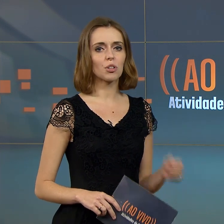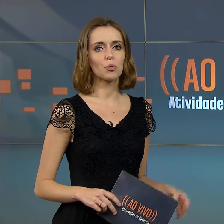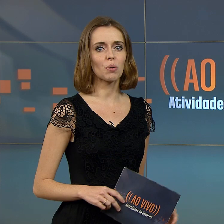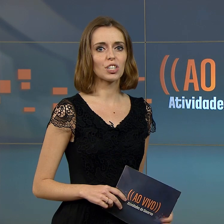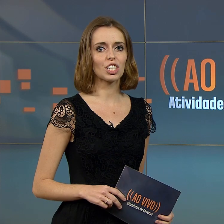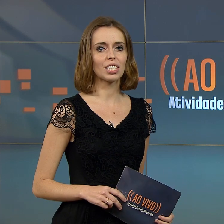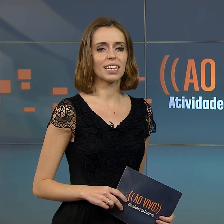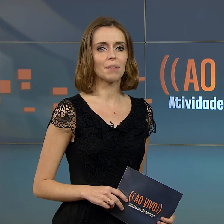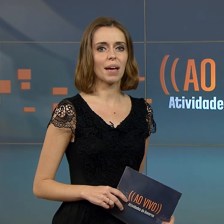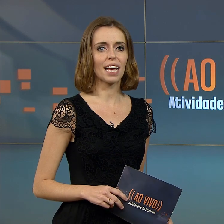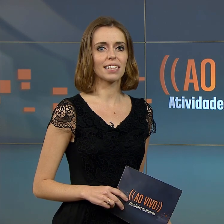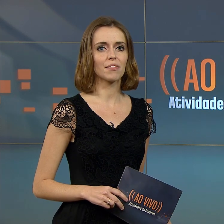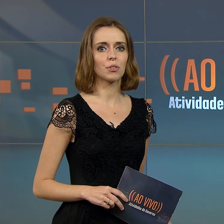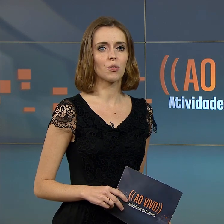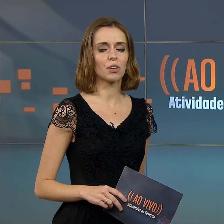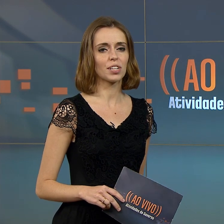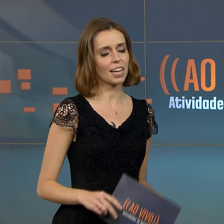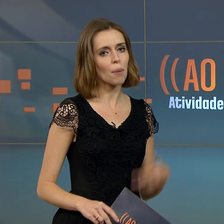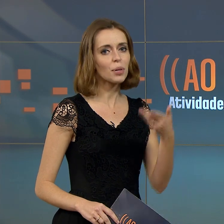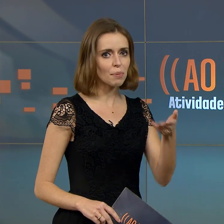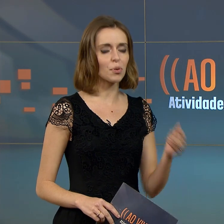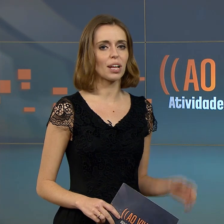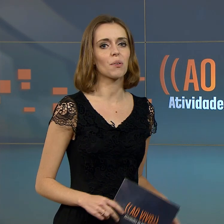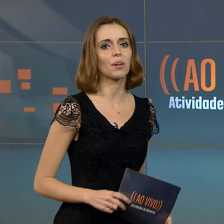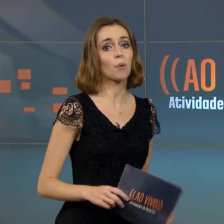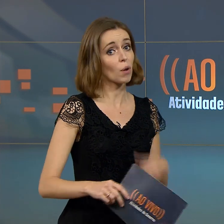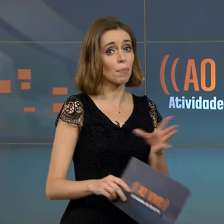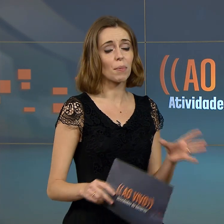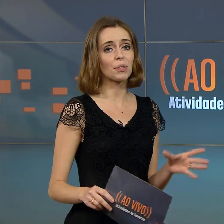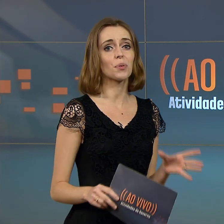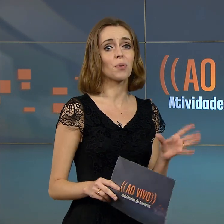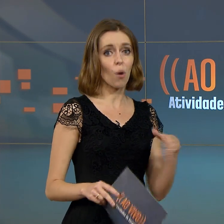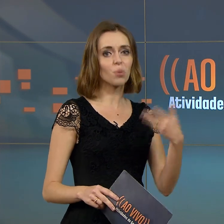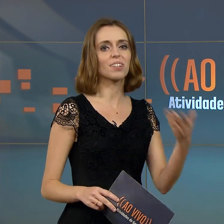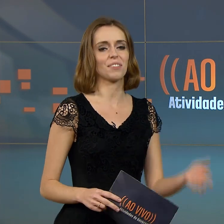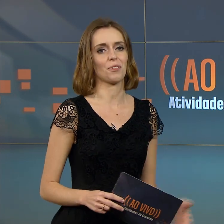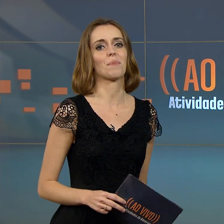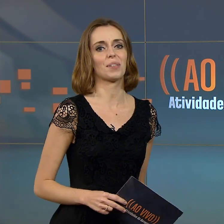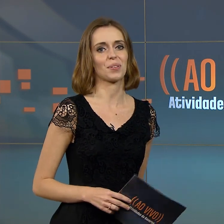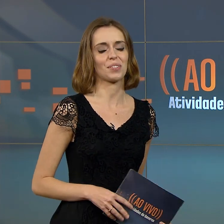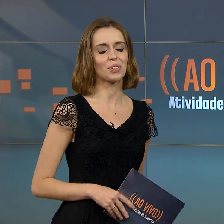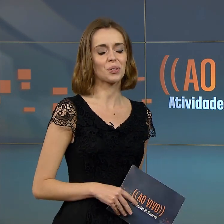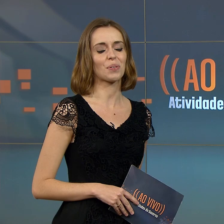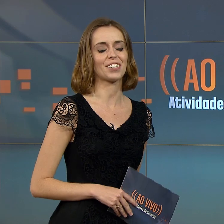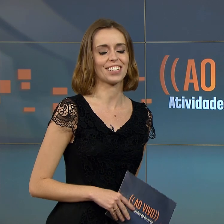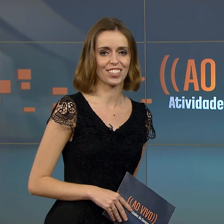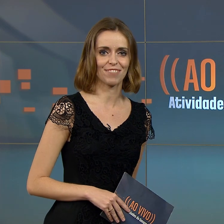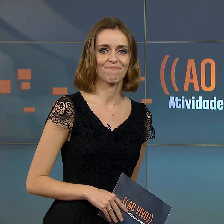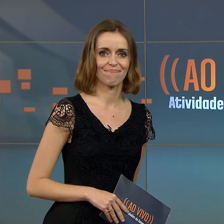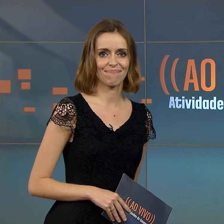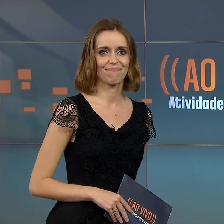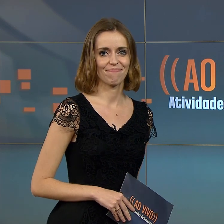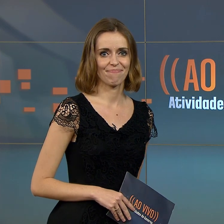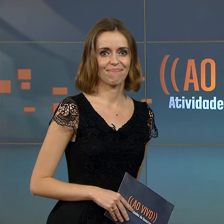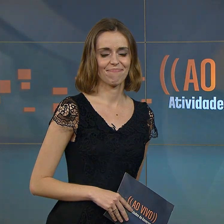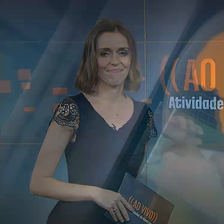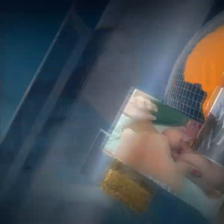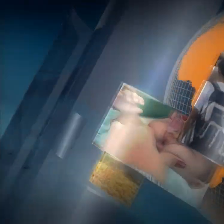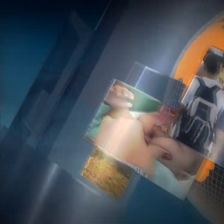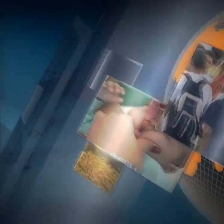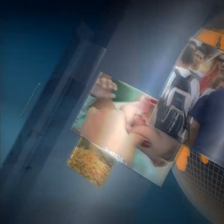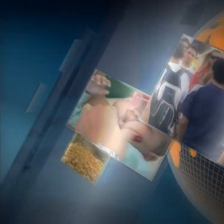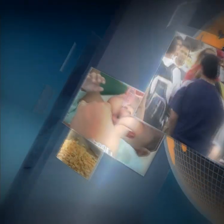você continua com a gente aqui na NBR a TV do governo federal podemos voltar qualquer momento com outras informações Continue com a gente ch